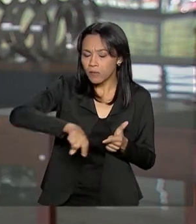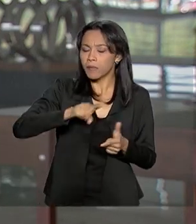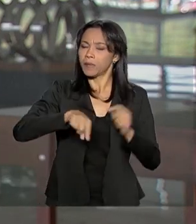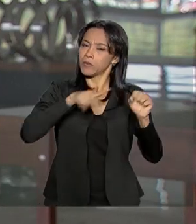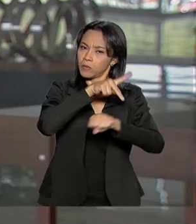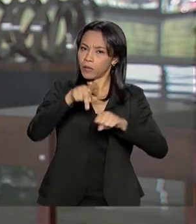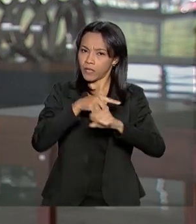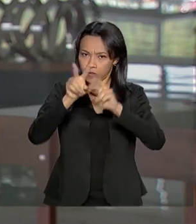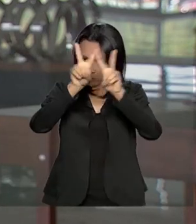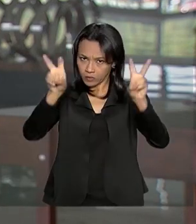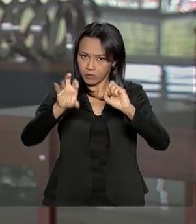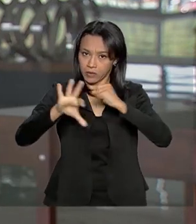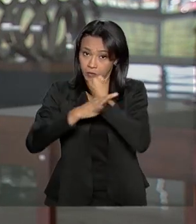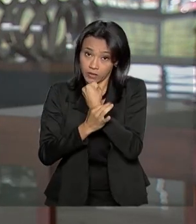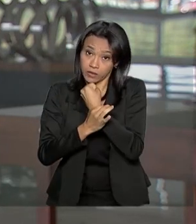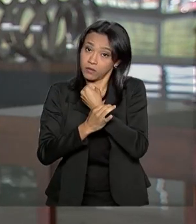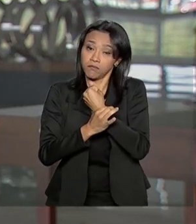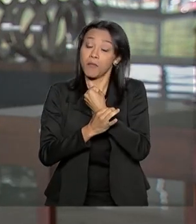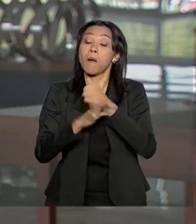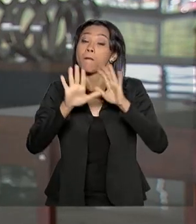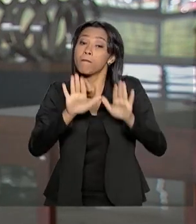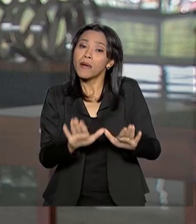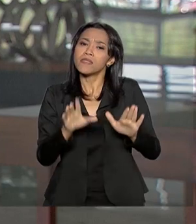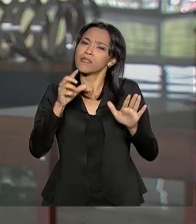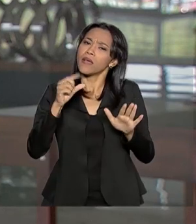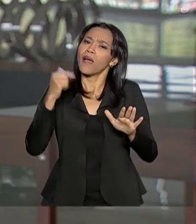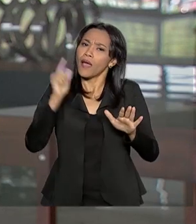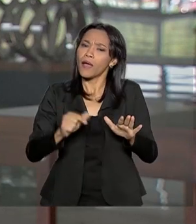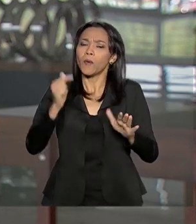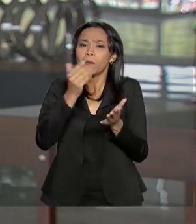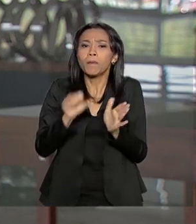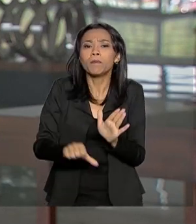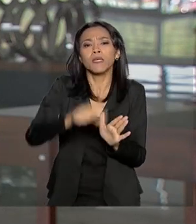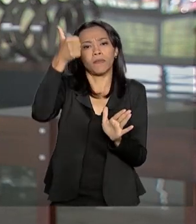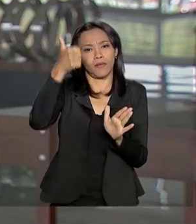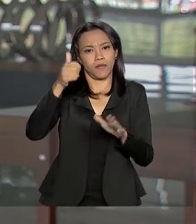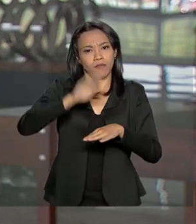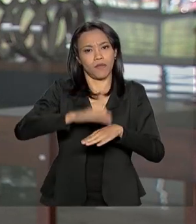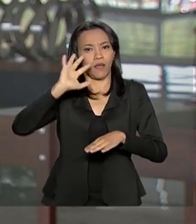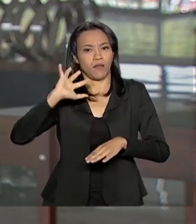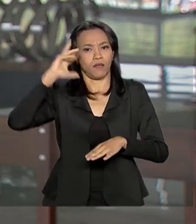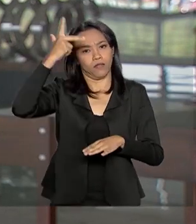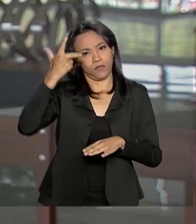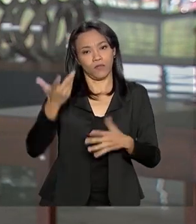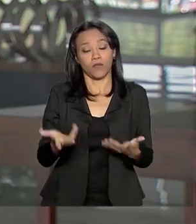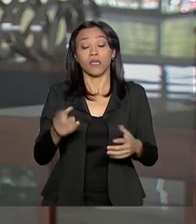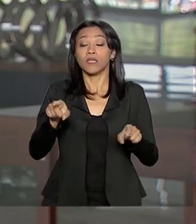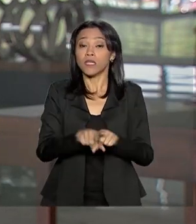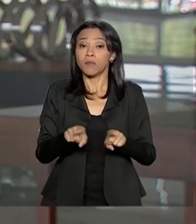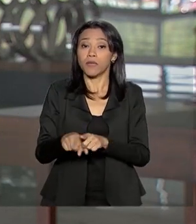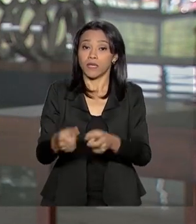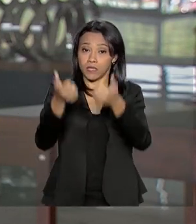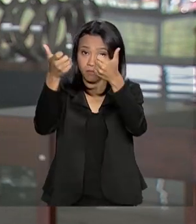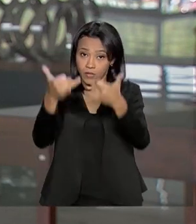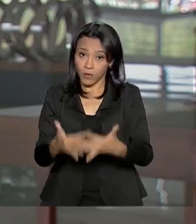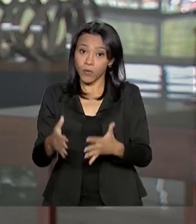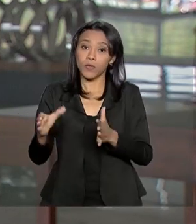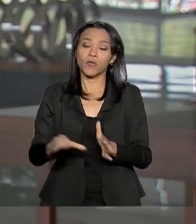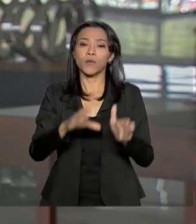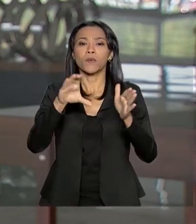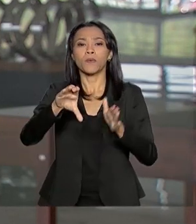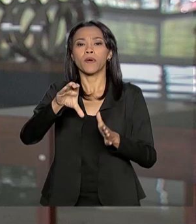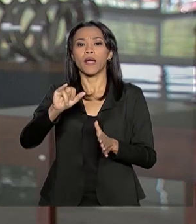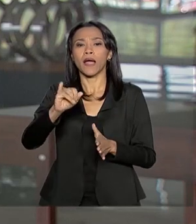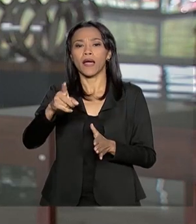de segurança pública mas é um importante passo nessa direção ele também explicou que o caixa dois de campanha seguirá